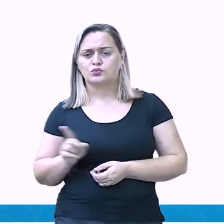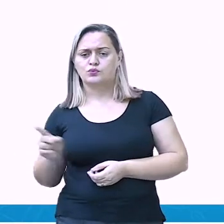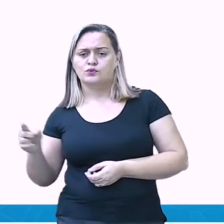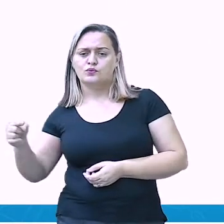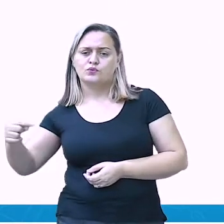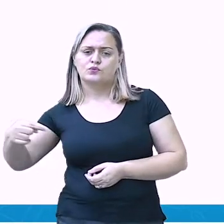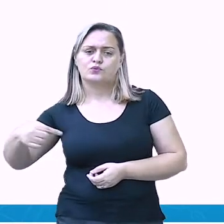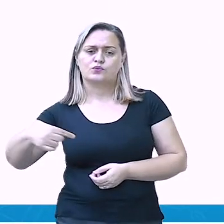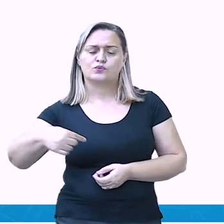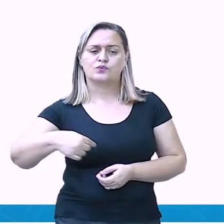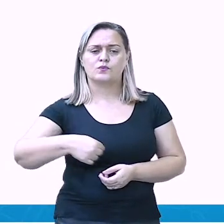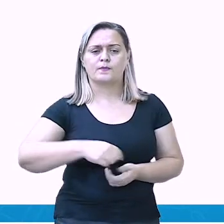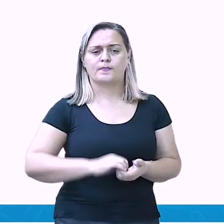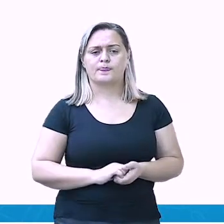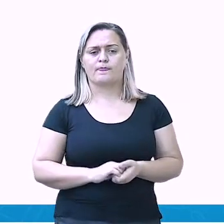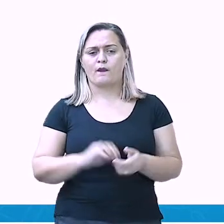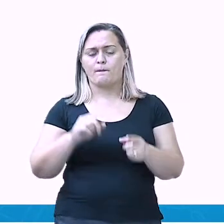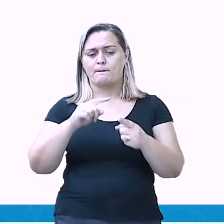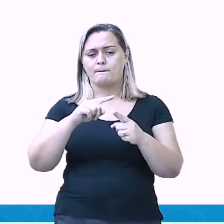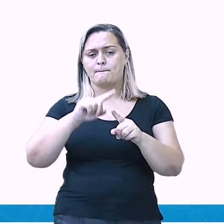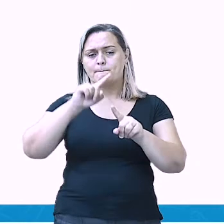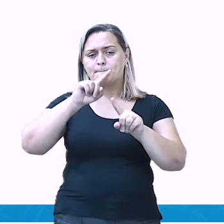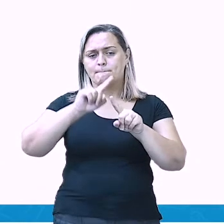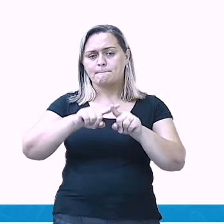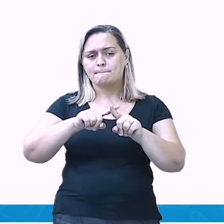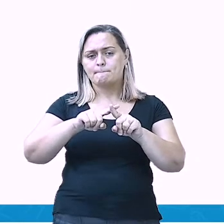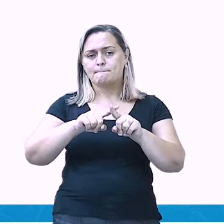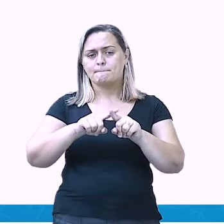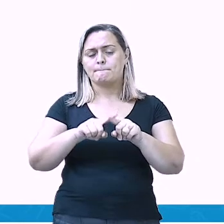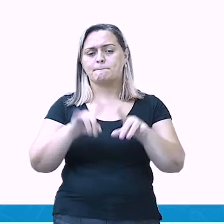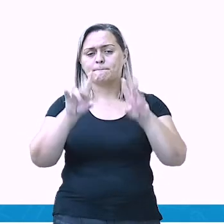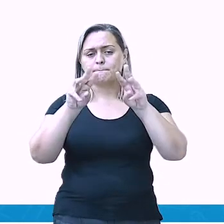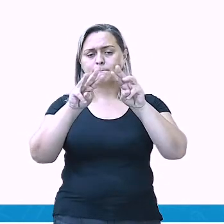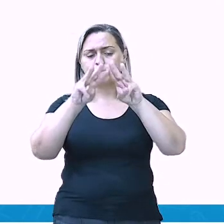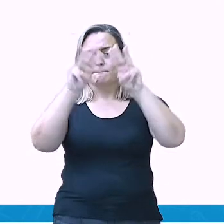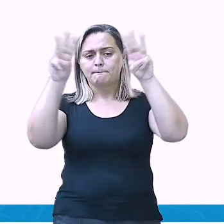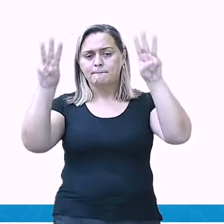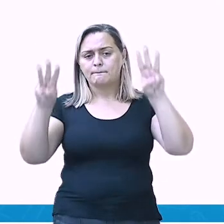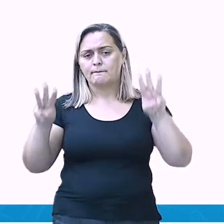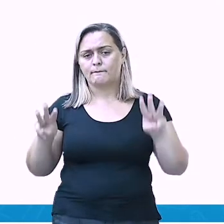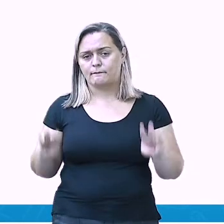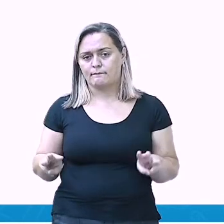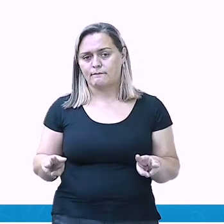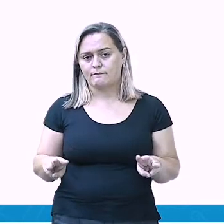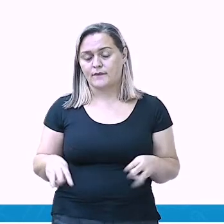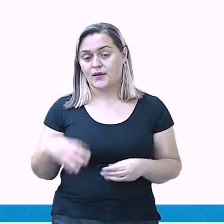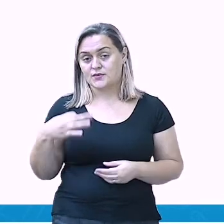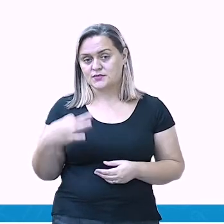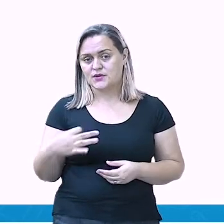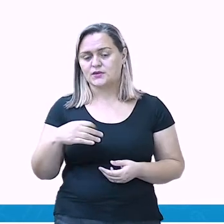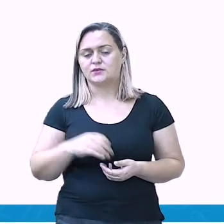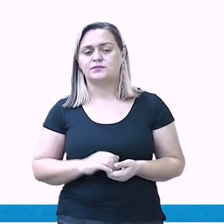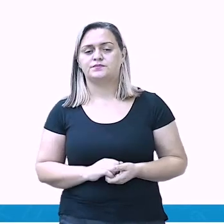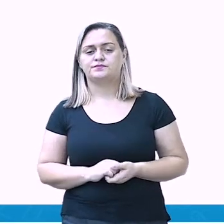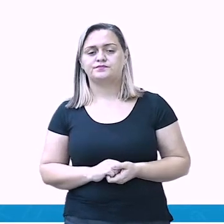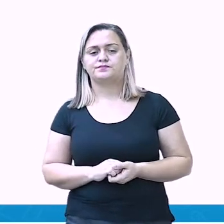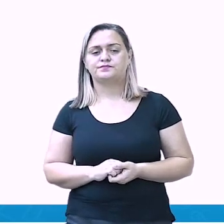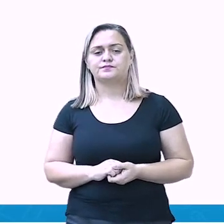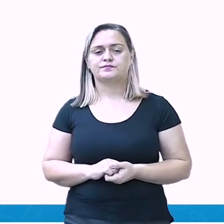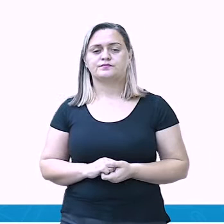nível. Essas são representações das edificações, ok? Agora nós vamos ver aqui representação